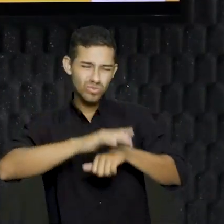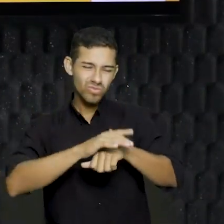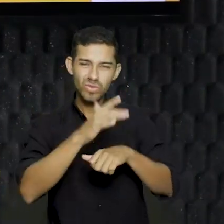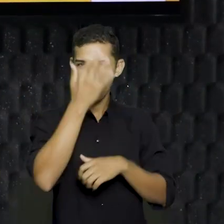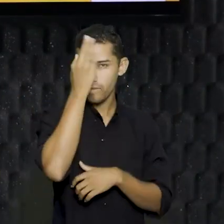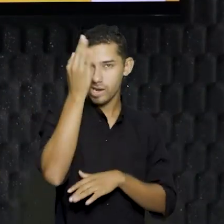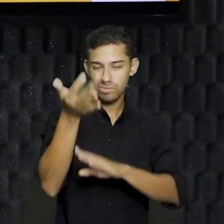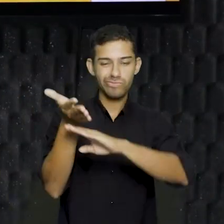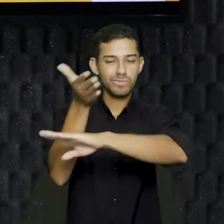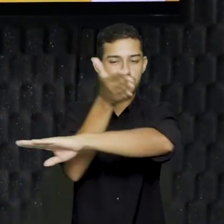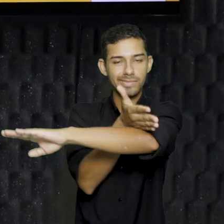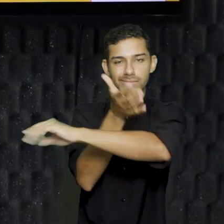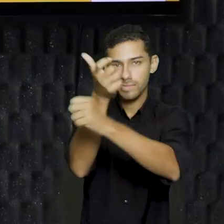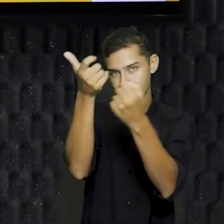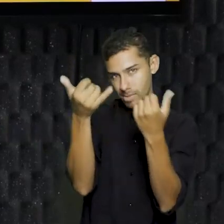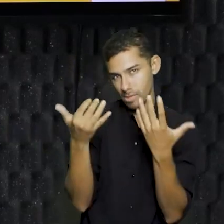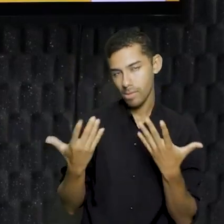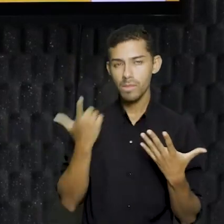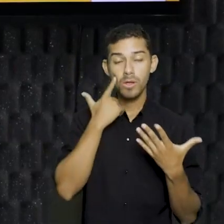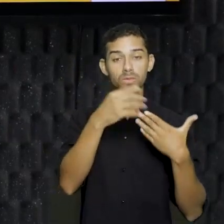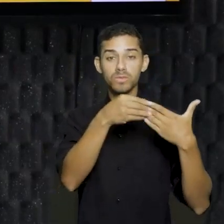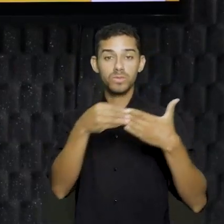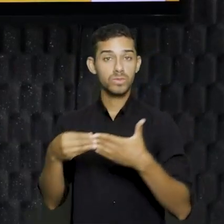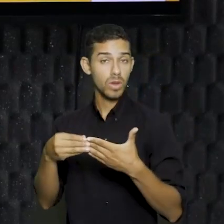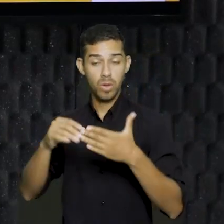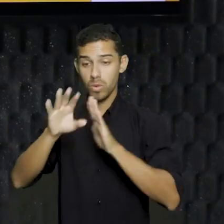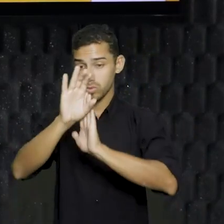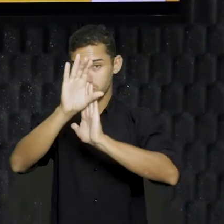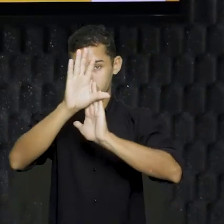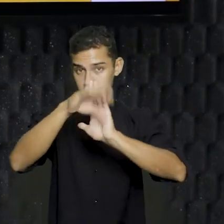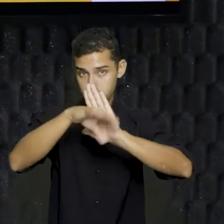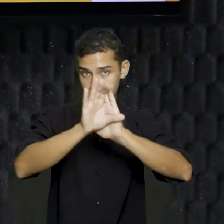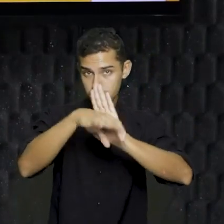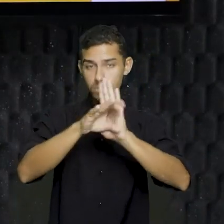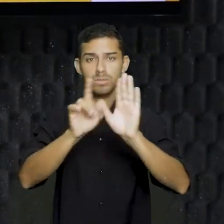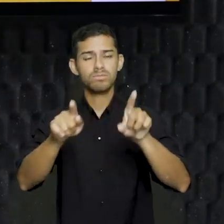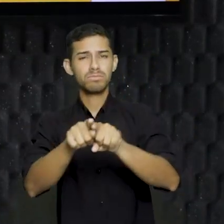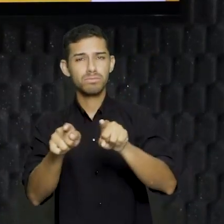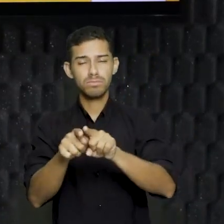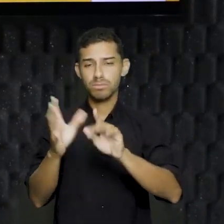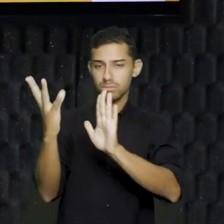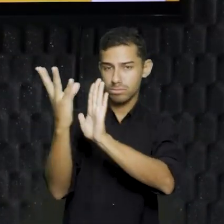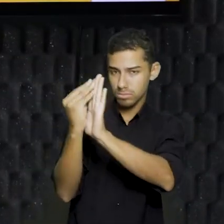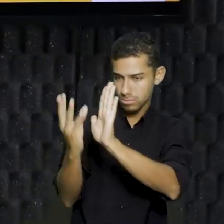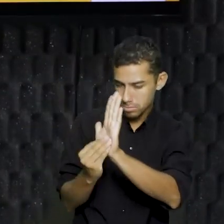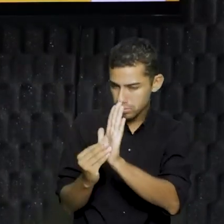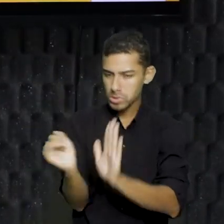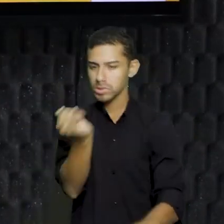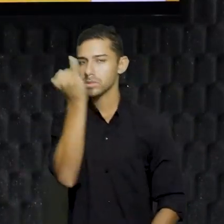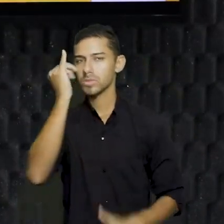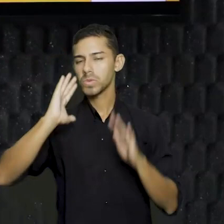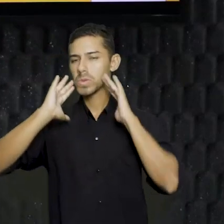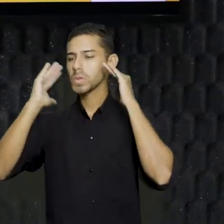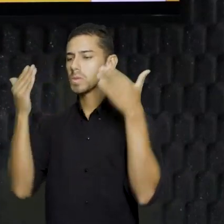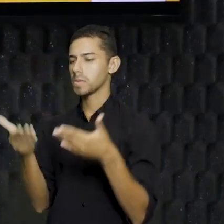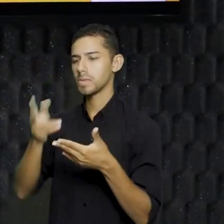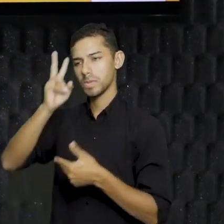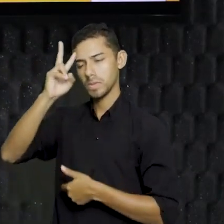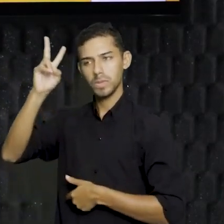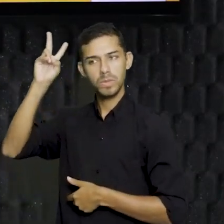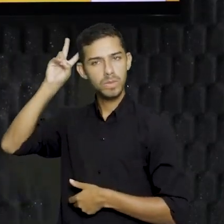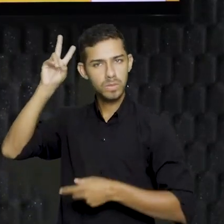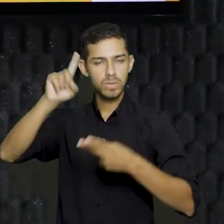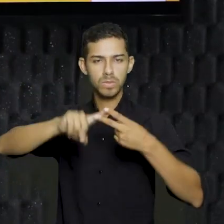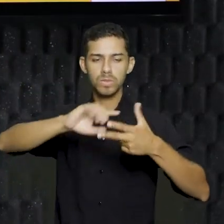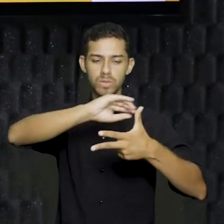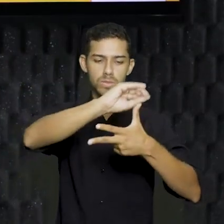antiga, obviamente, traz para a gente vários conceitos e conteúdos que são importantes para os vestibulares, Enem, o EMA,